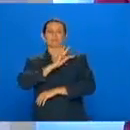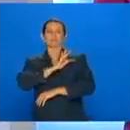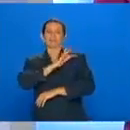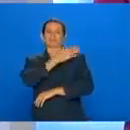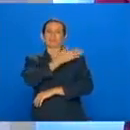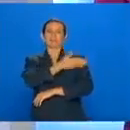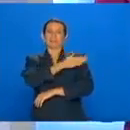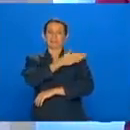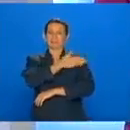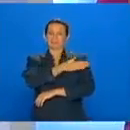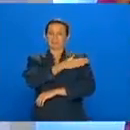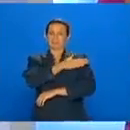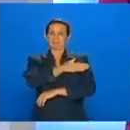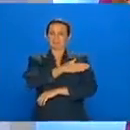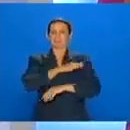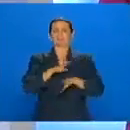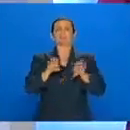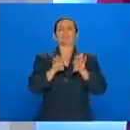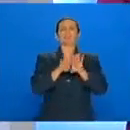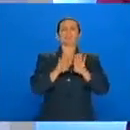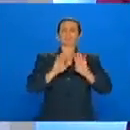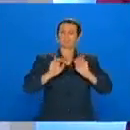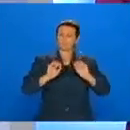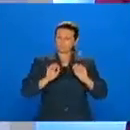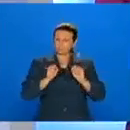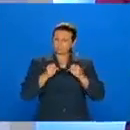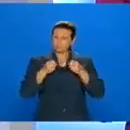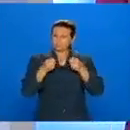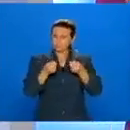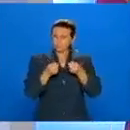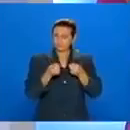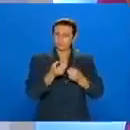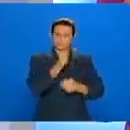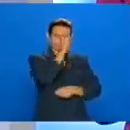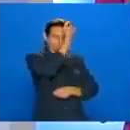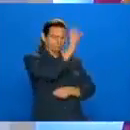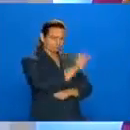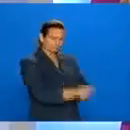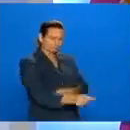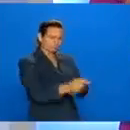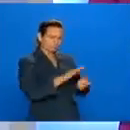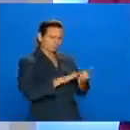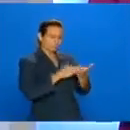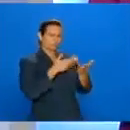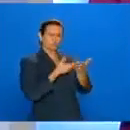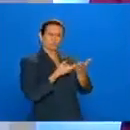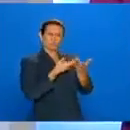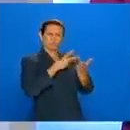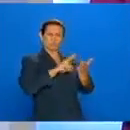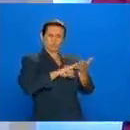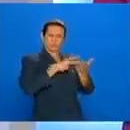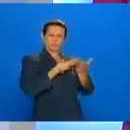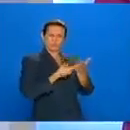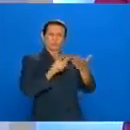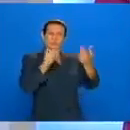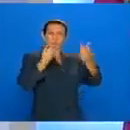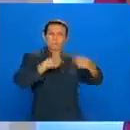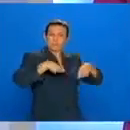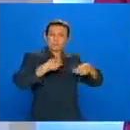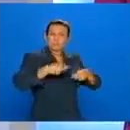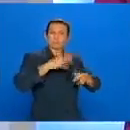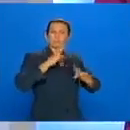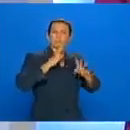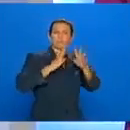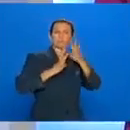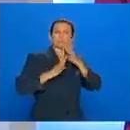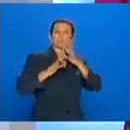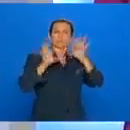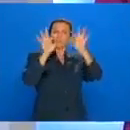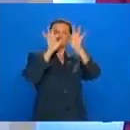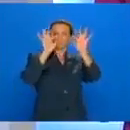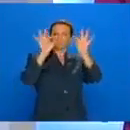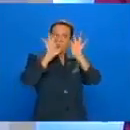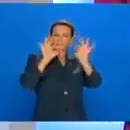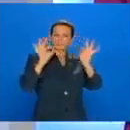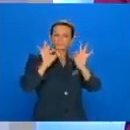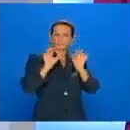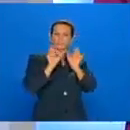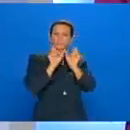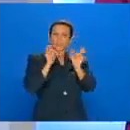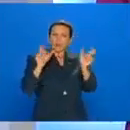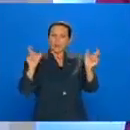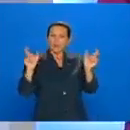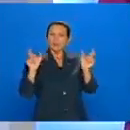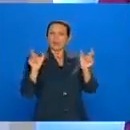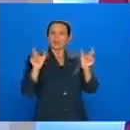Fazendo ainda uma defesa mais clara da importância desse domínio, vou para isso citar um